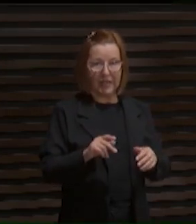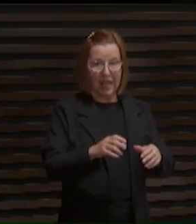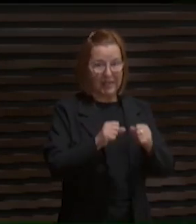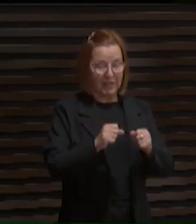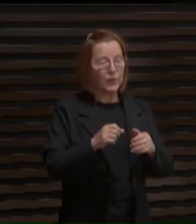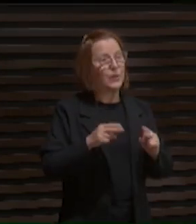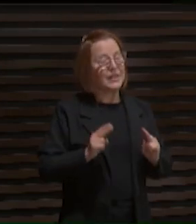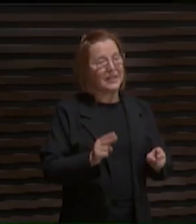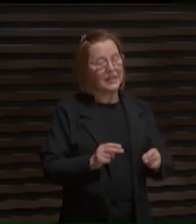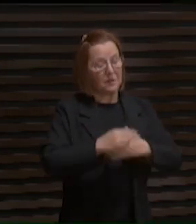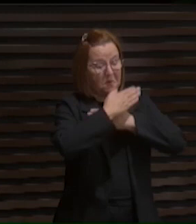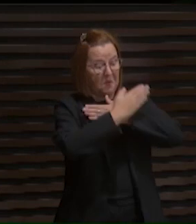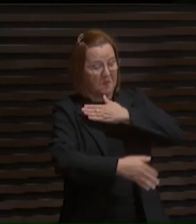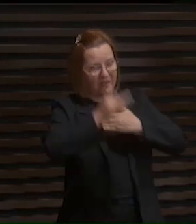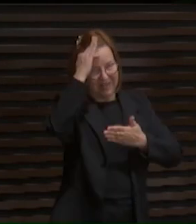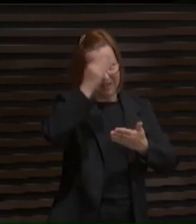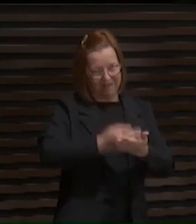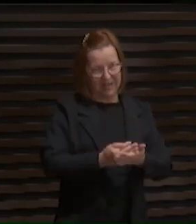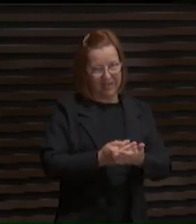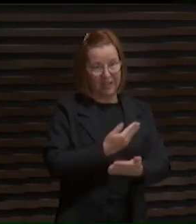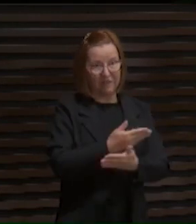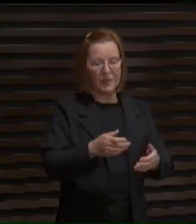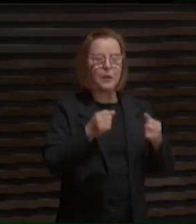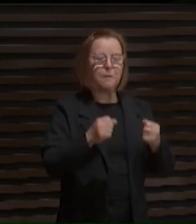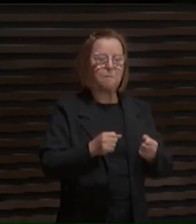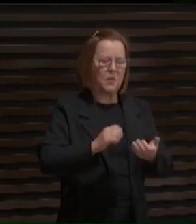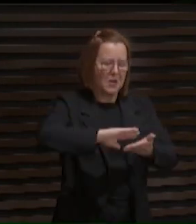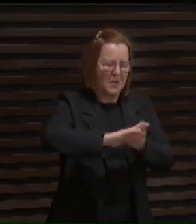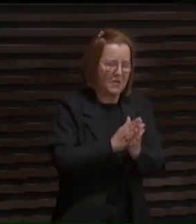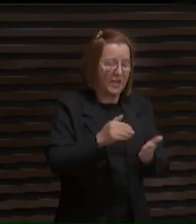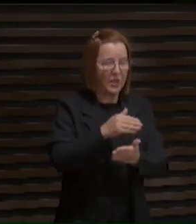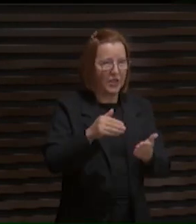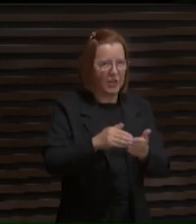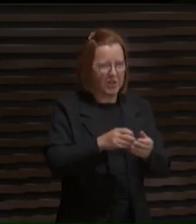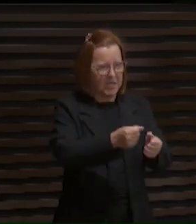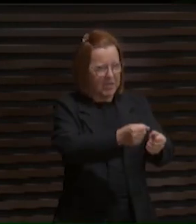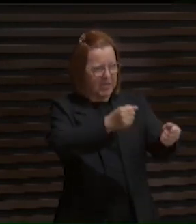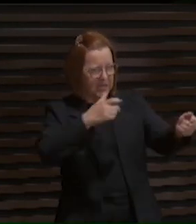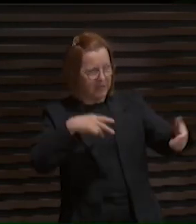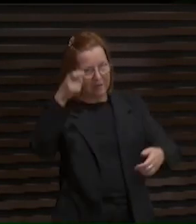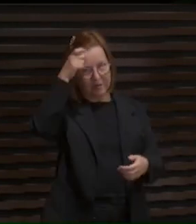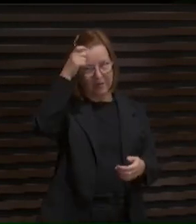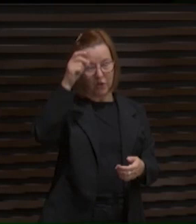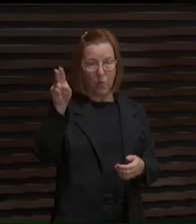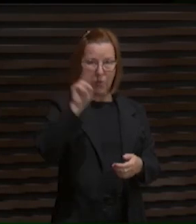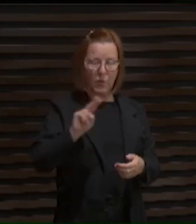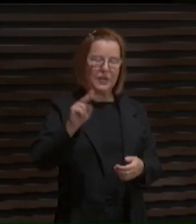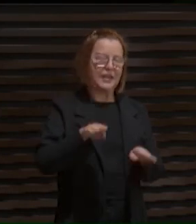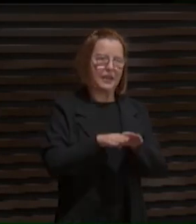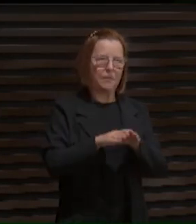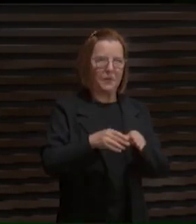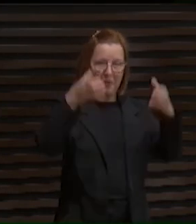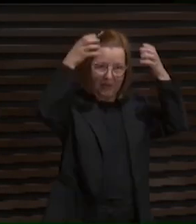qual poderão apagar todos os dardos inflamados do maligno. Usem também o capacete